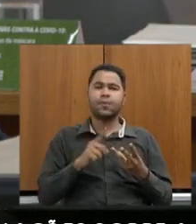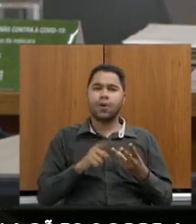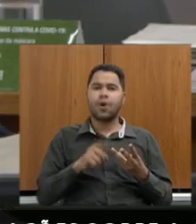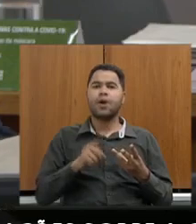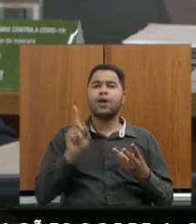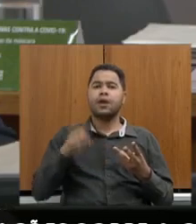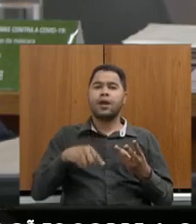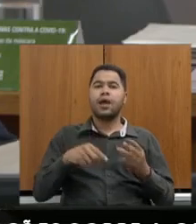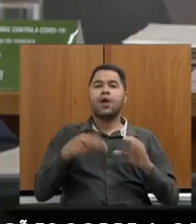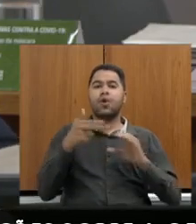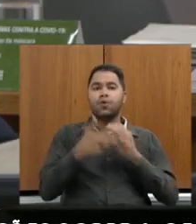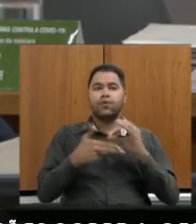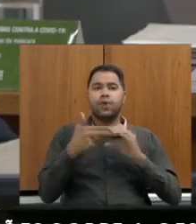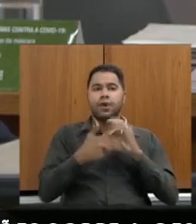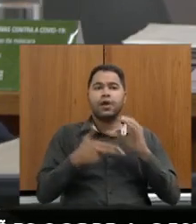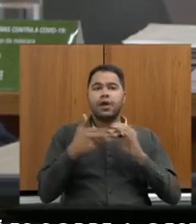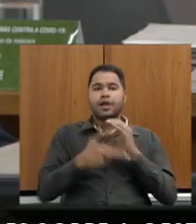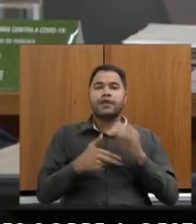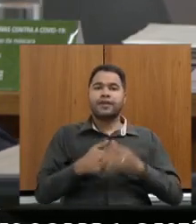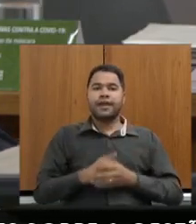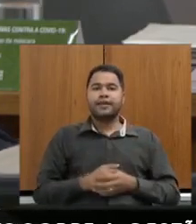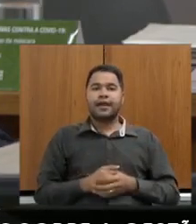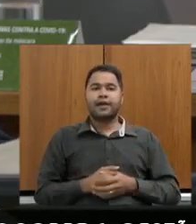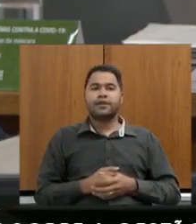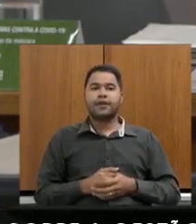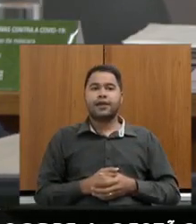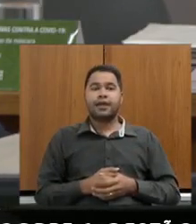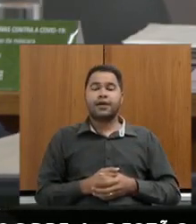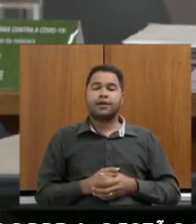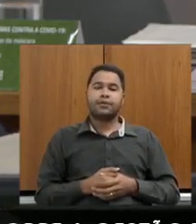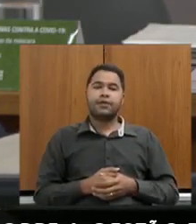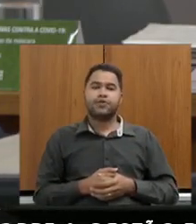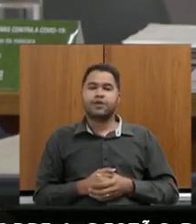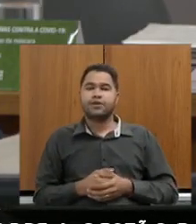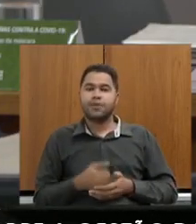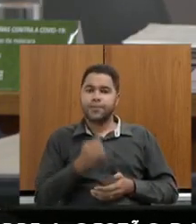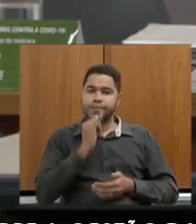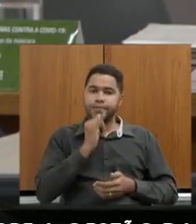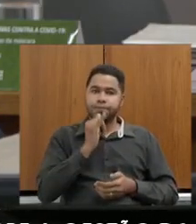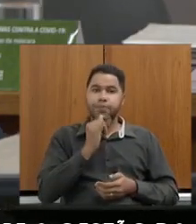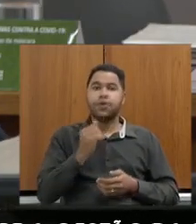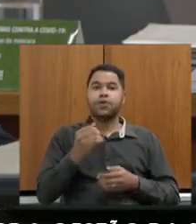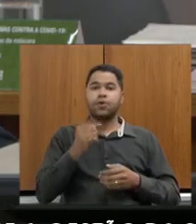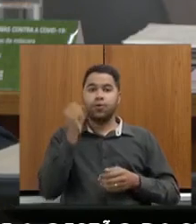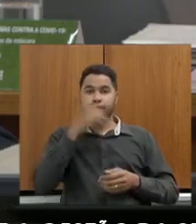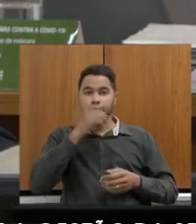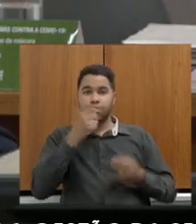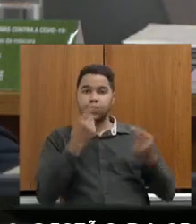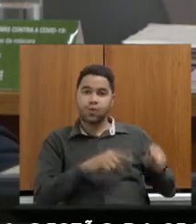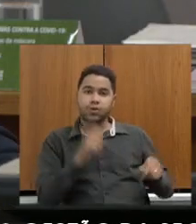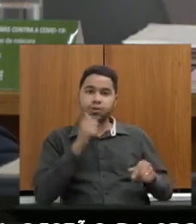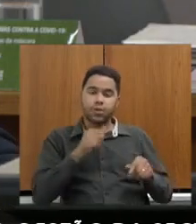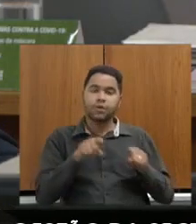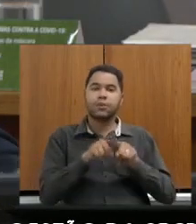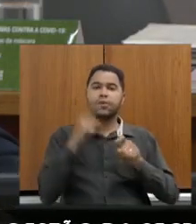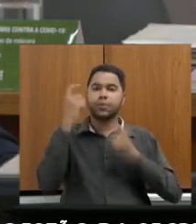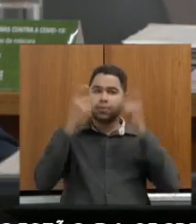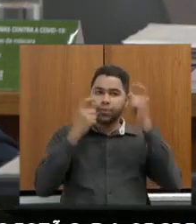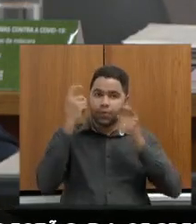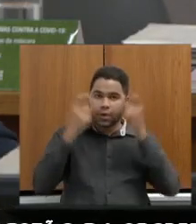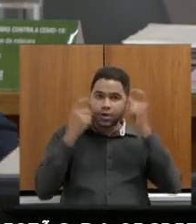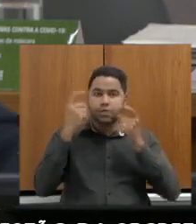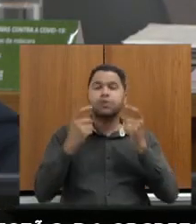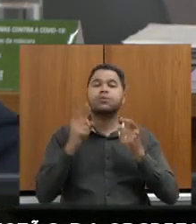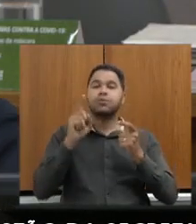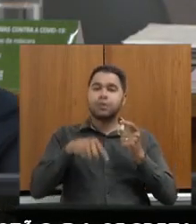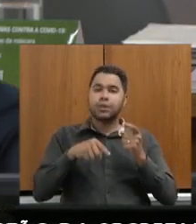coveiro na unidade de Curvelo houve um projeto de prevenção e enfrentamento à violência contra a mulher está mesma preocupação da